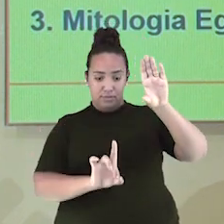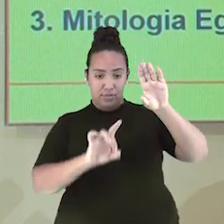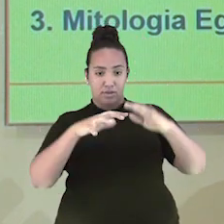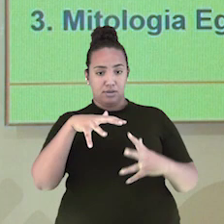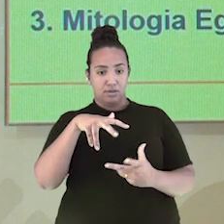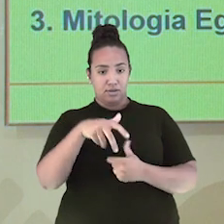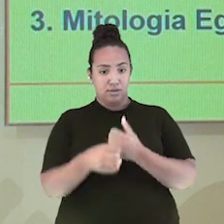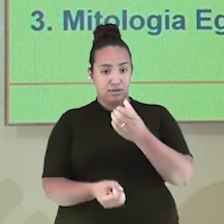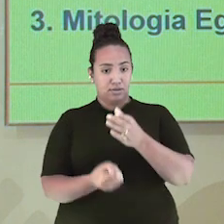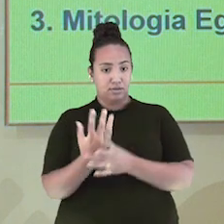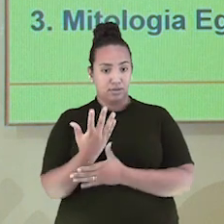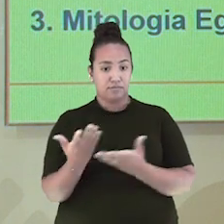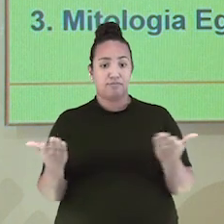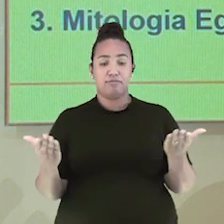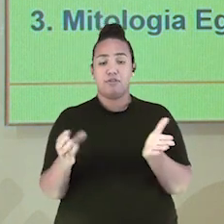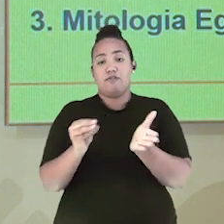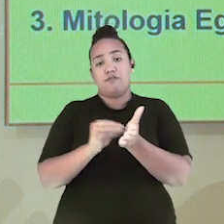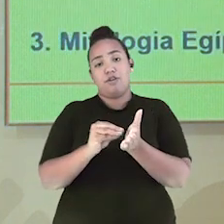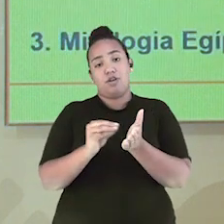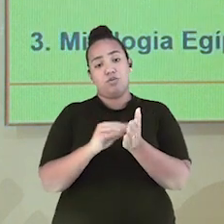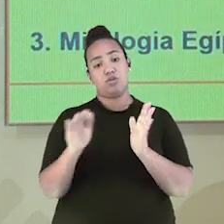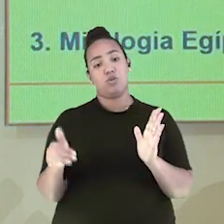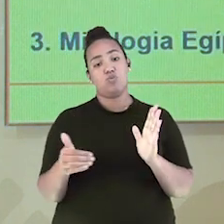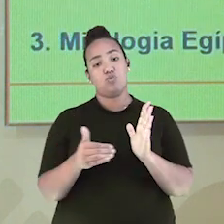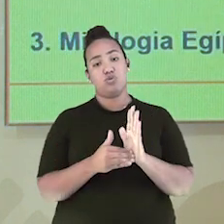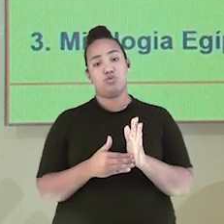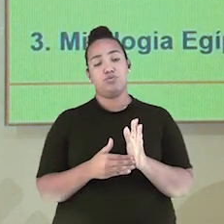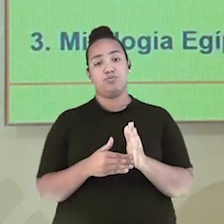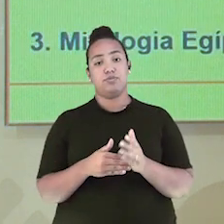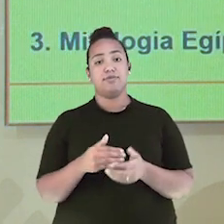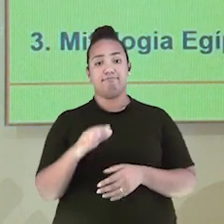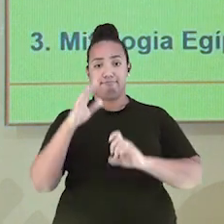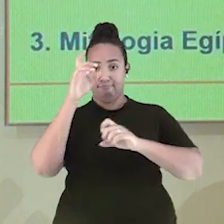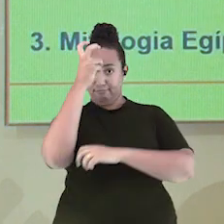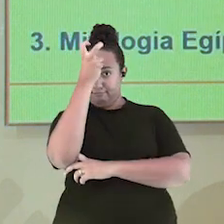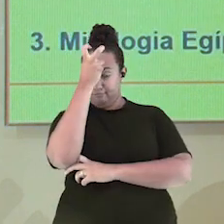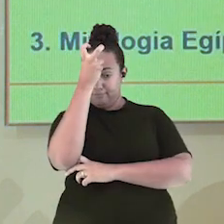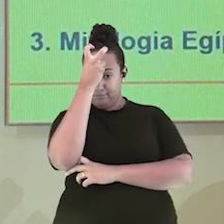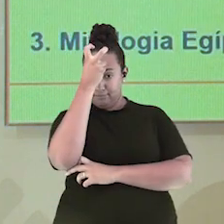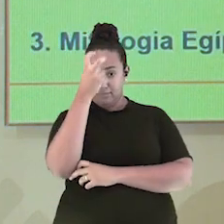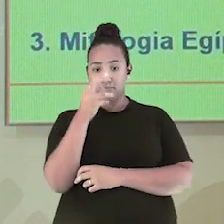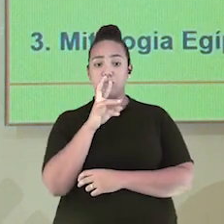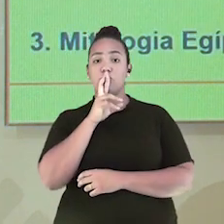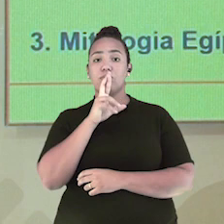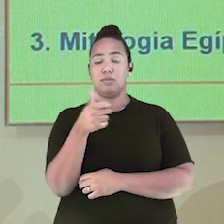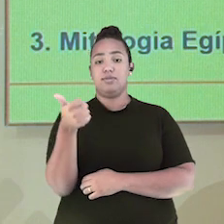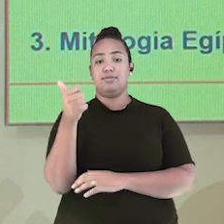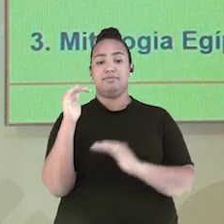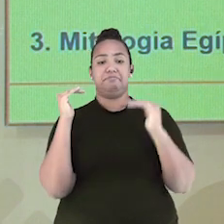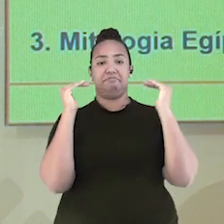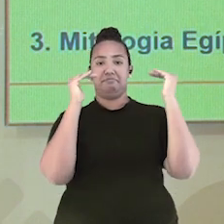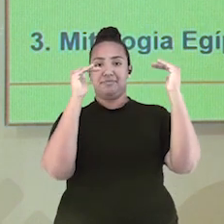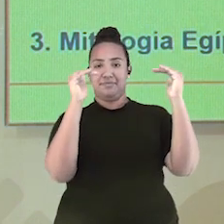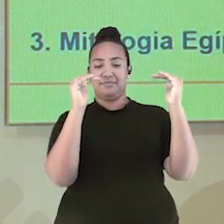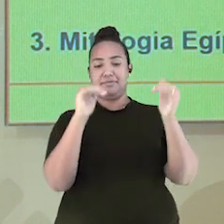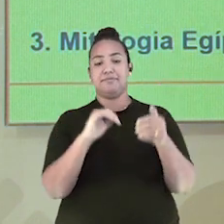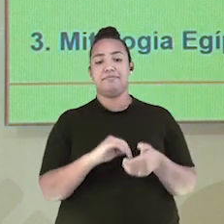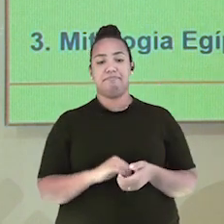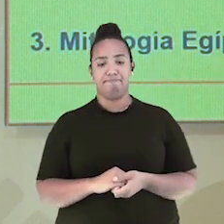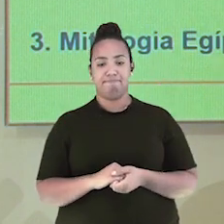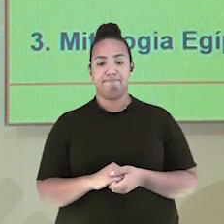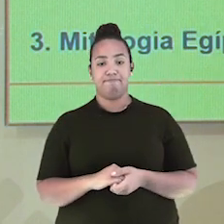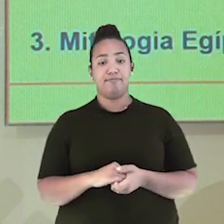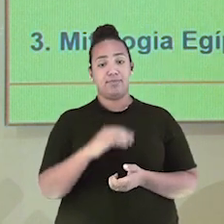ficou fácil, né? Restou apenas a mitologia egípcia. E a resposta está aqui na primeira linha, que tinha como crença que o mundo surgiu aí